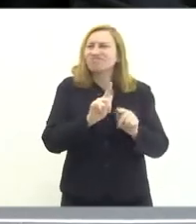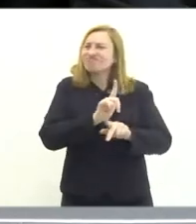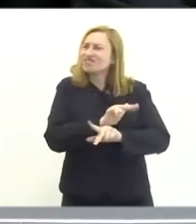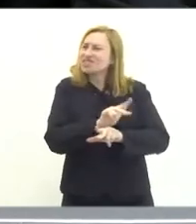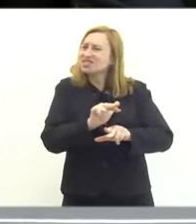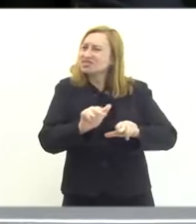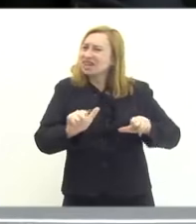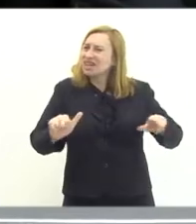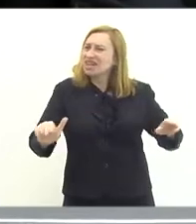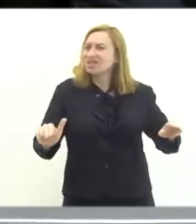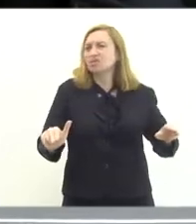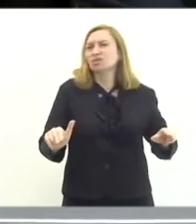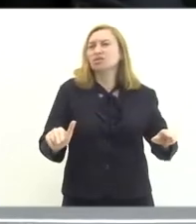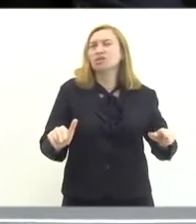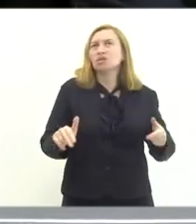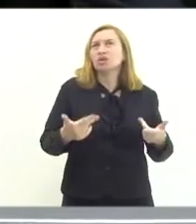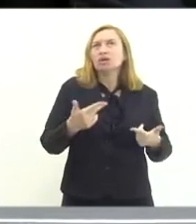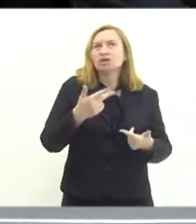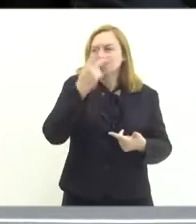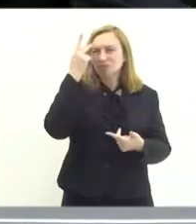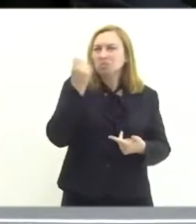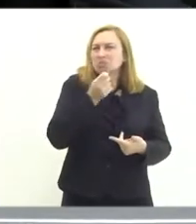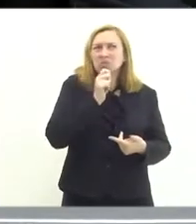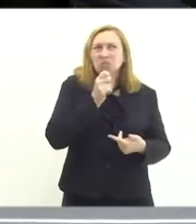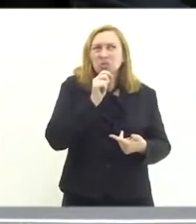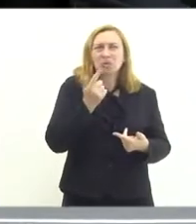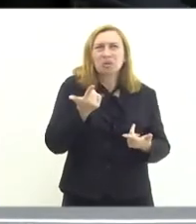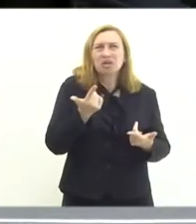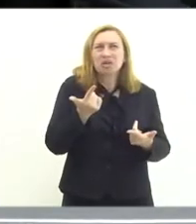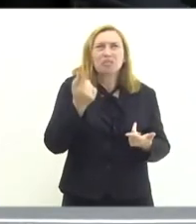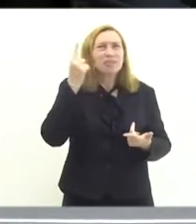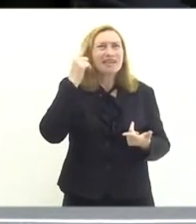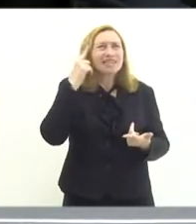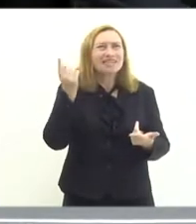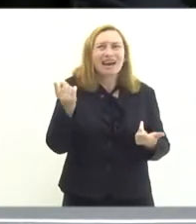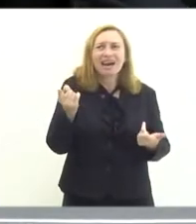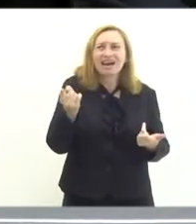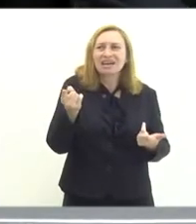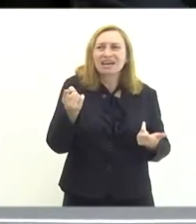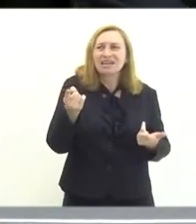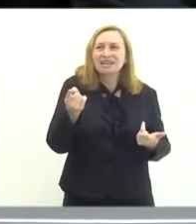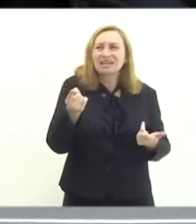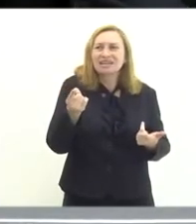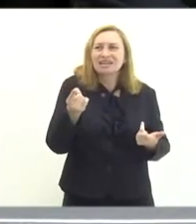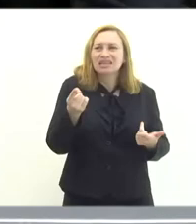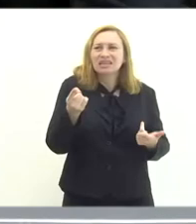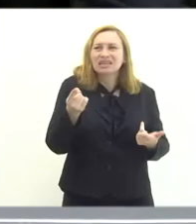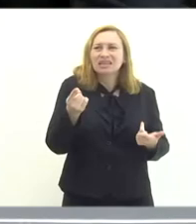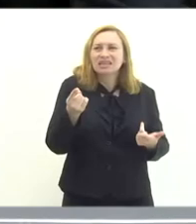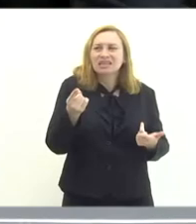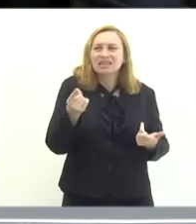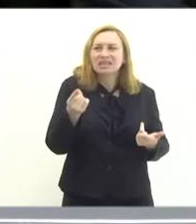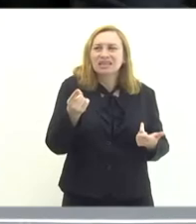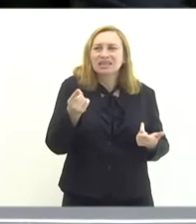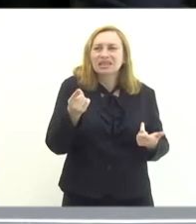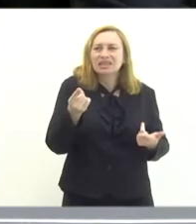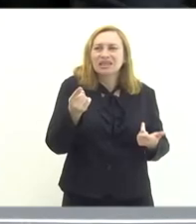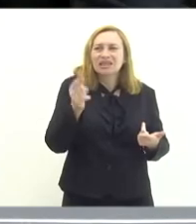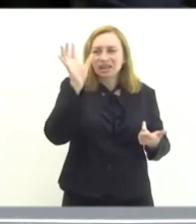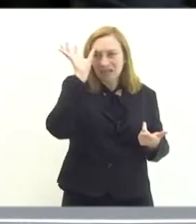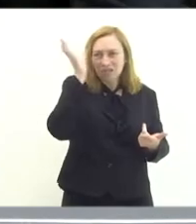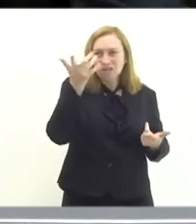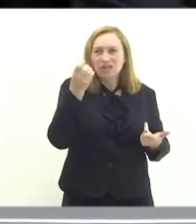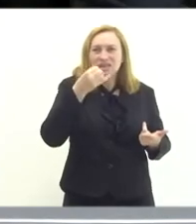ninguém pode jamais pensar em em jogar alguma luz sobre essa questão sem